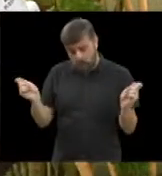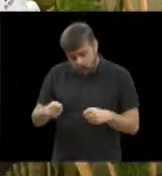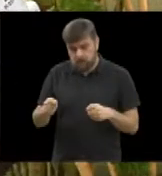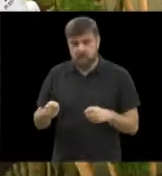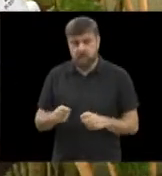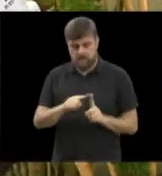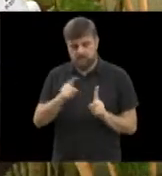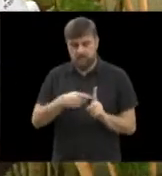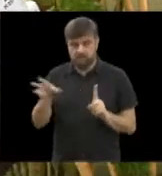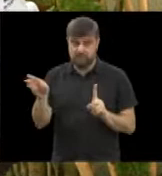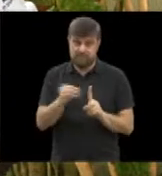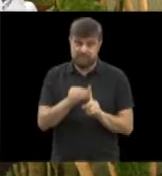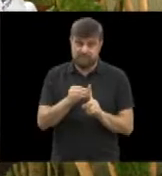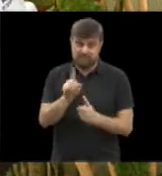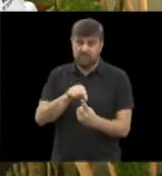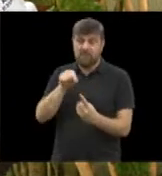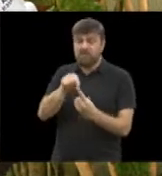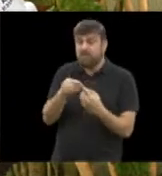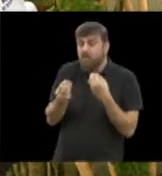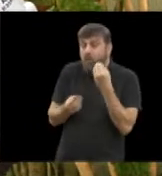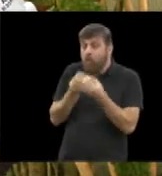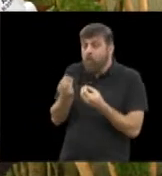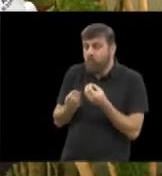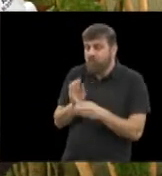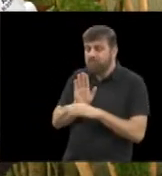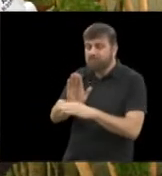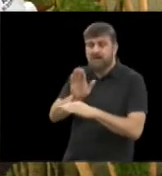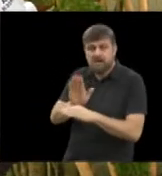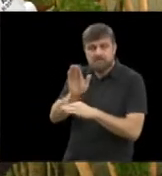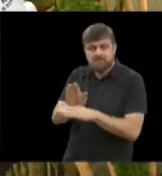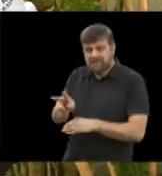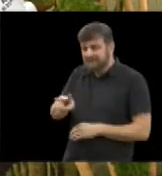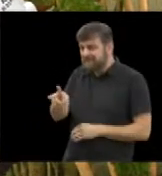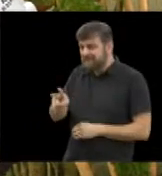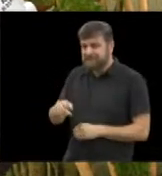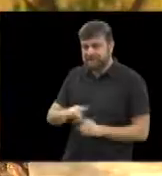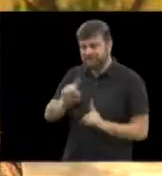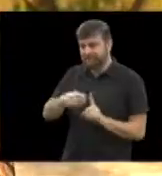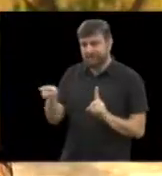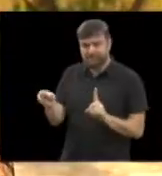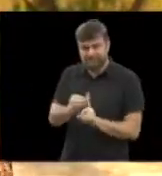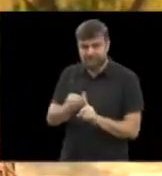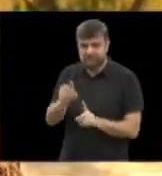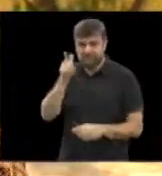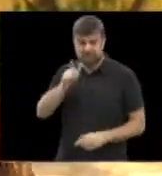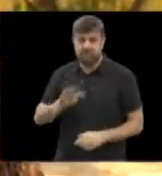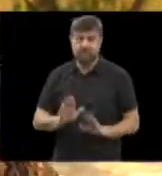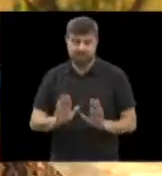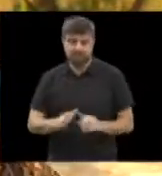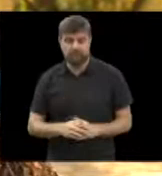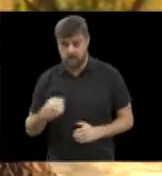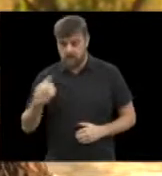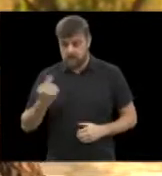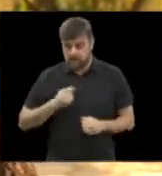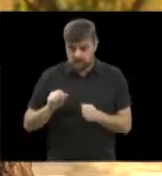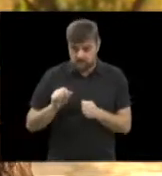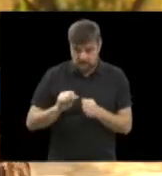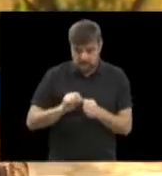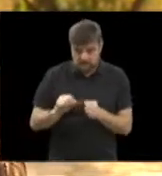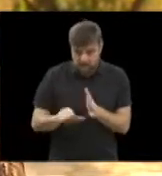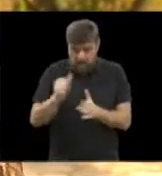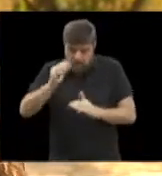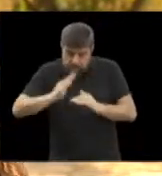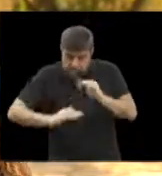A meta é o que eu posso fazer para ajudar essas pessoas que não estão conseguindo engravidar. Aí a gente fez um primeiro processo,